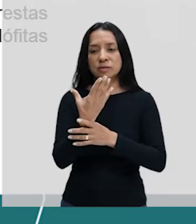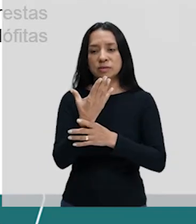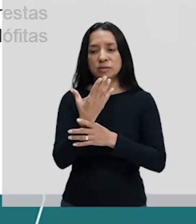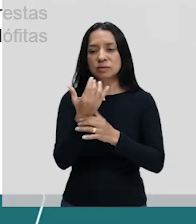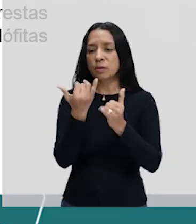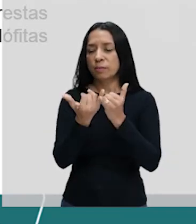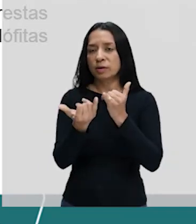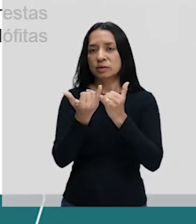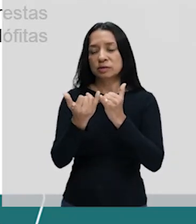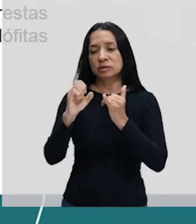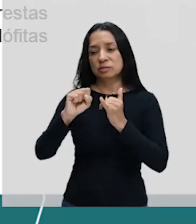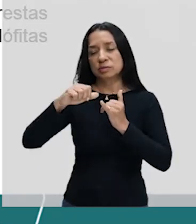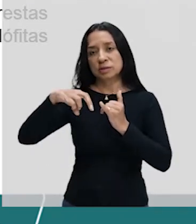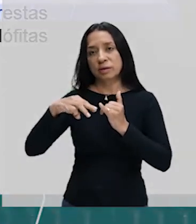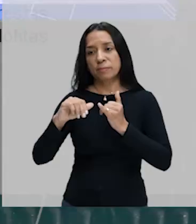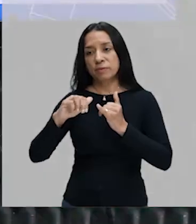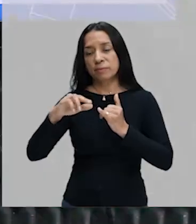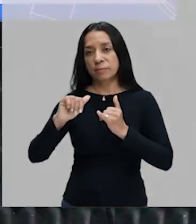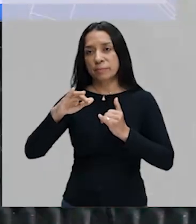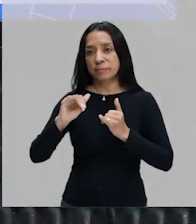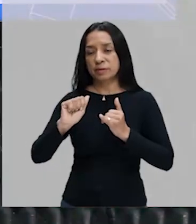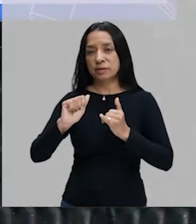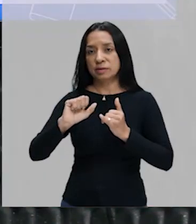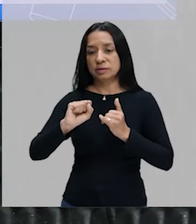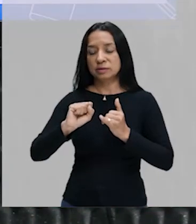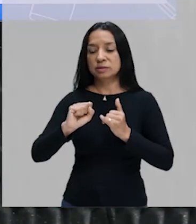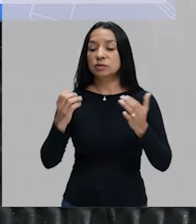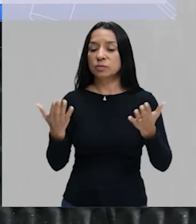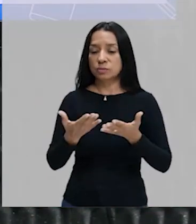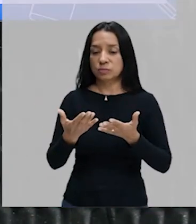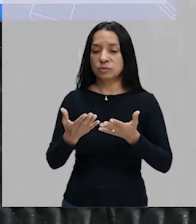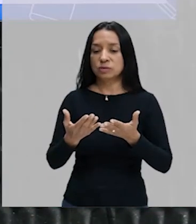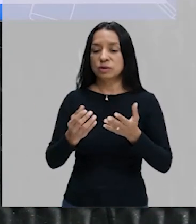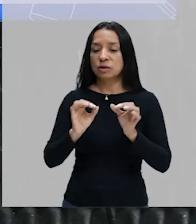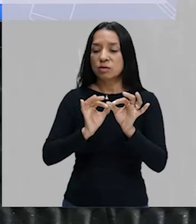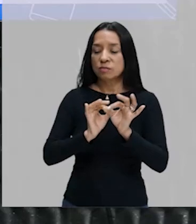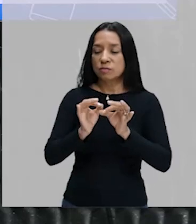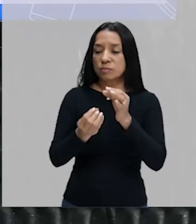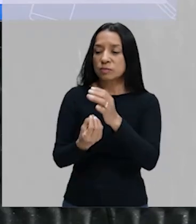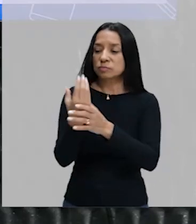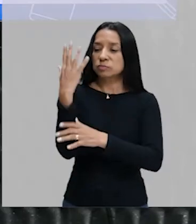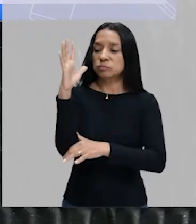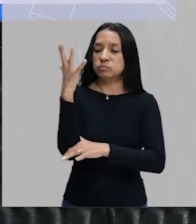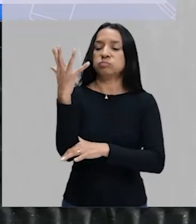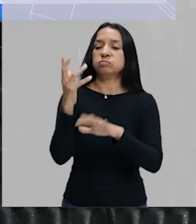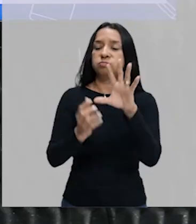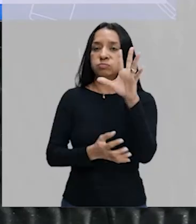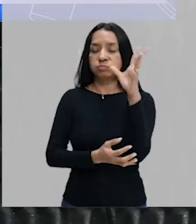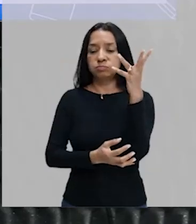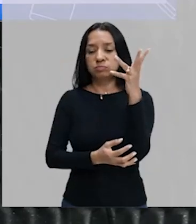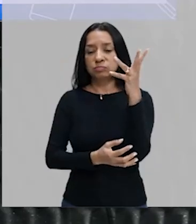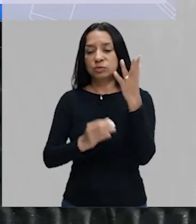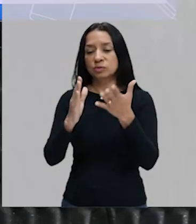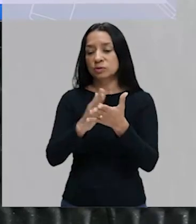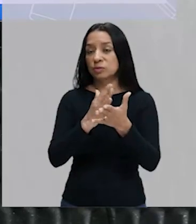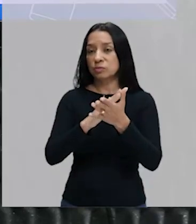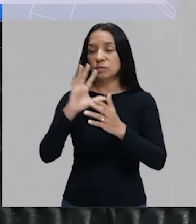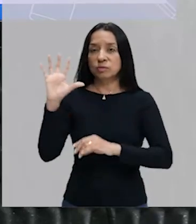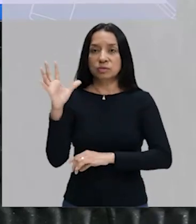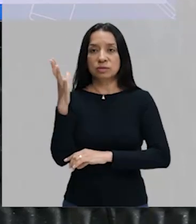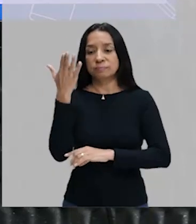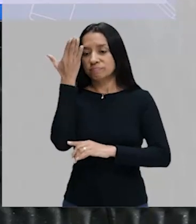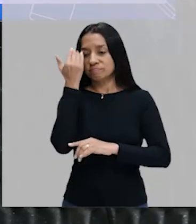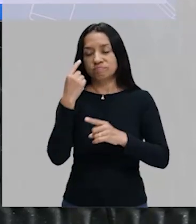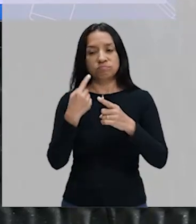das samambaias atuais que teriam formado verdadeiras florestas que, por algum evento, a gente não